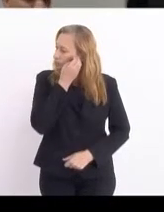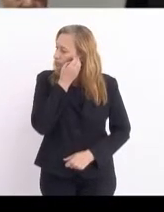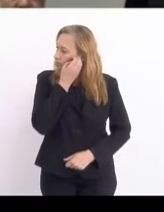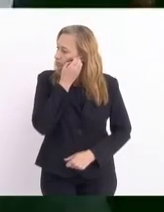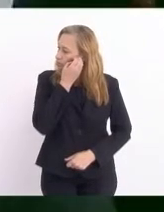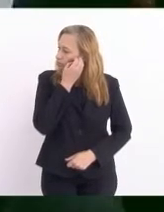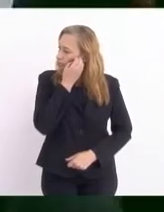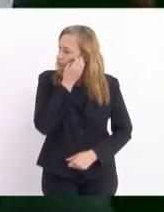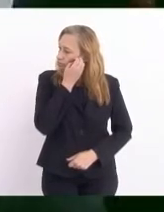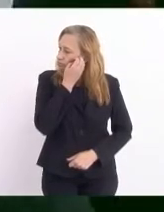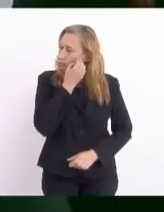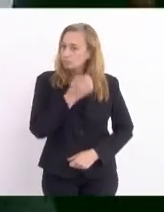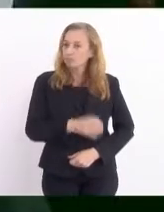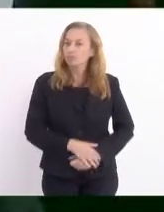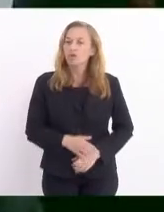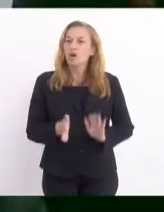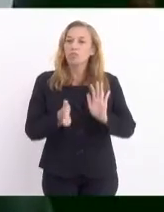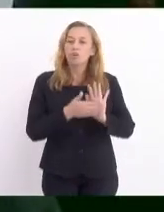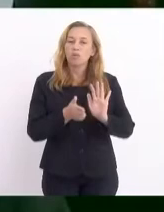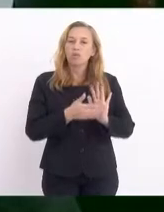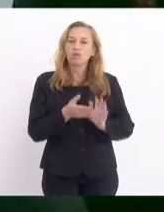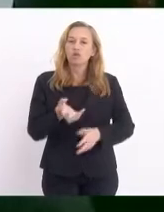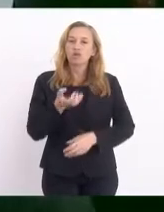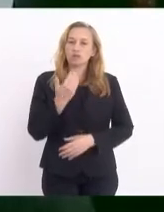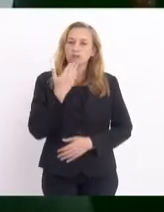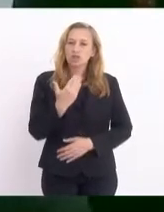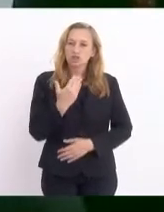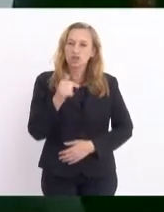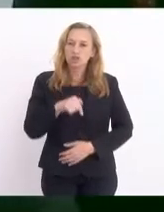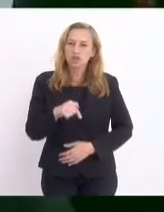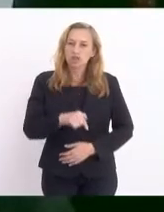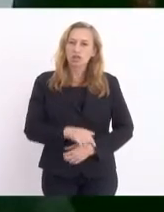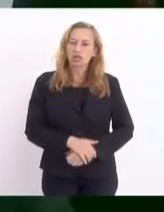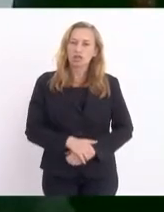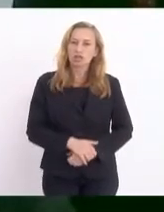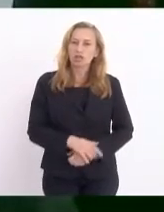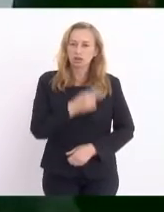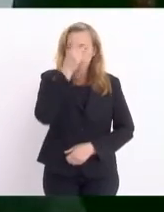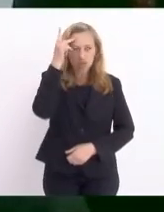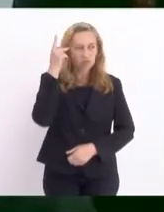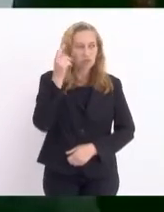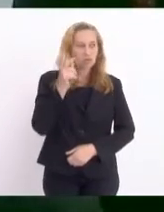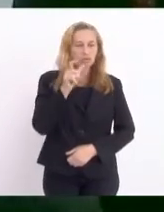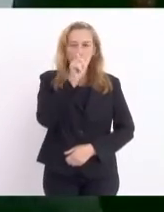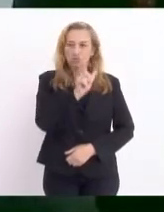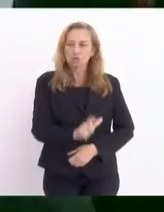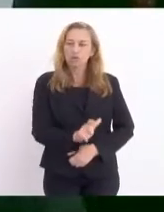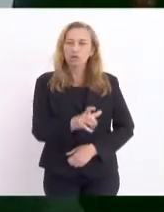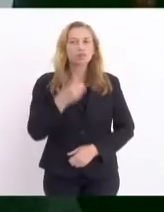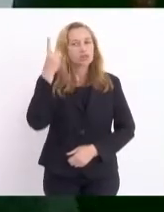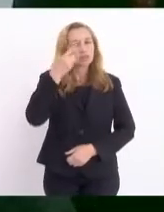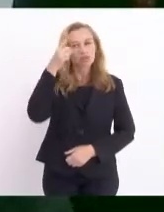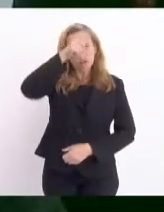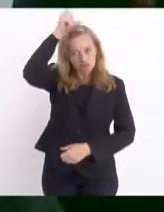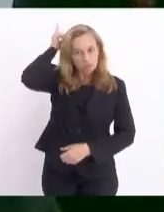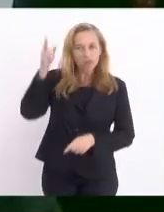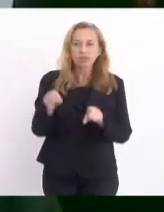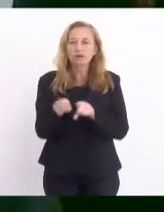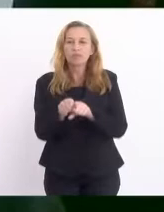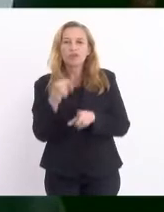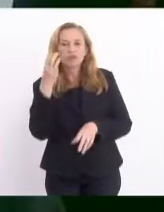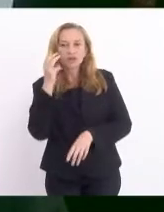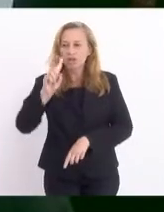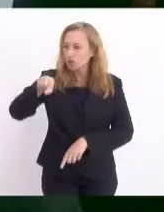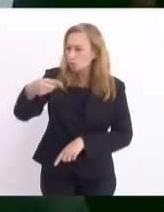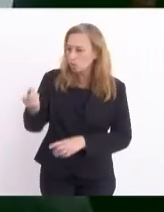Senhora presidente, eu queria fazer uma proposta, pedir aqui a atenção do deputado Luiz Paulo, também do deputado Rodec, os demais